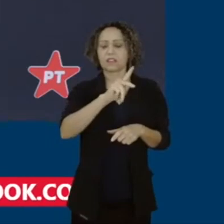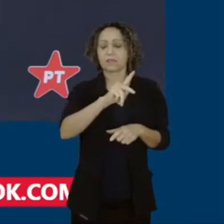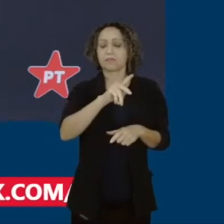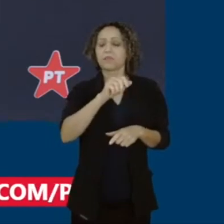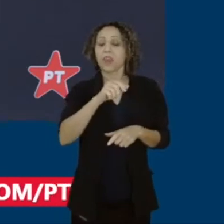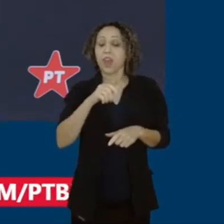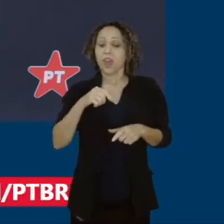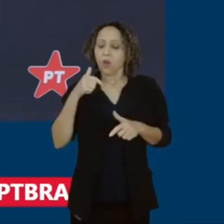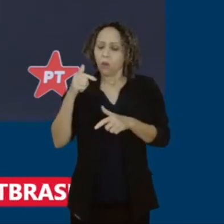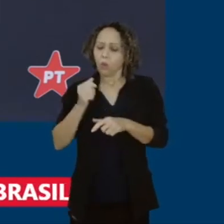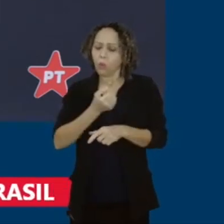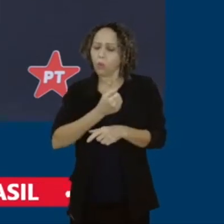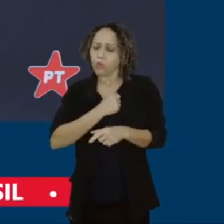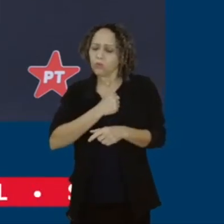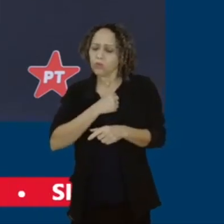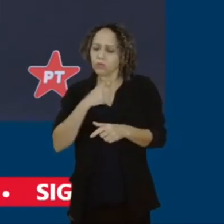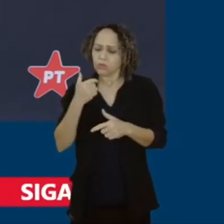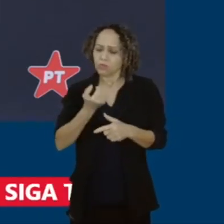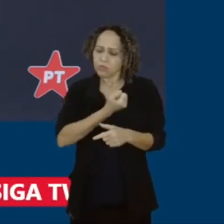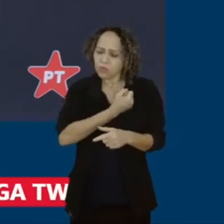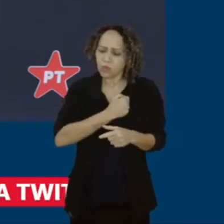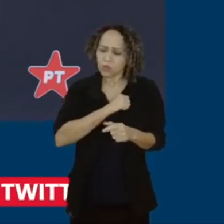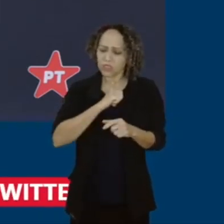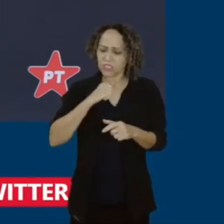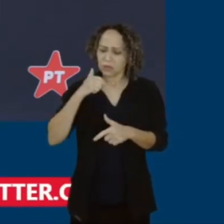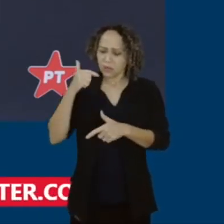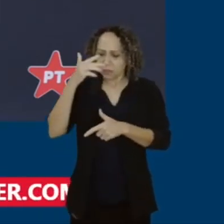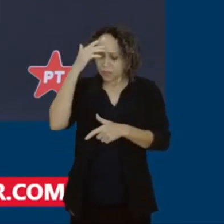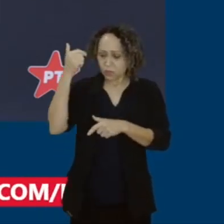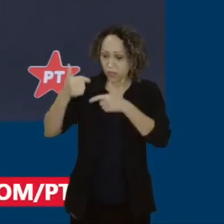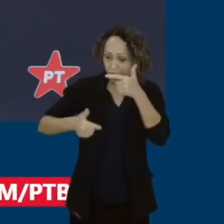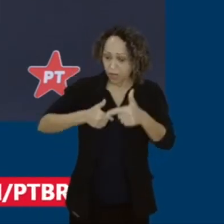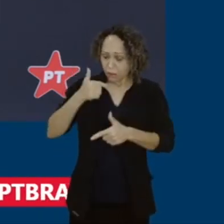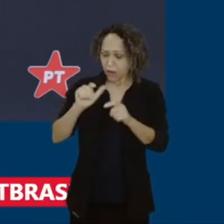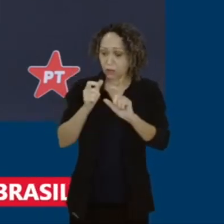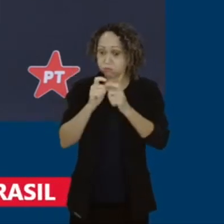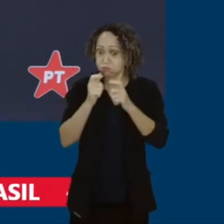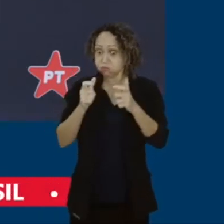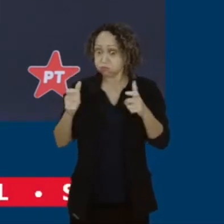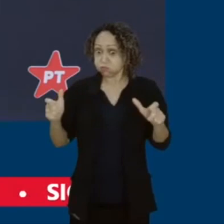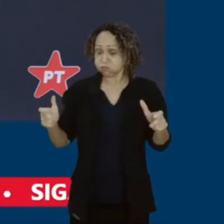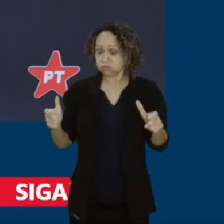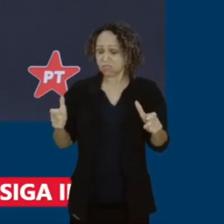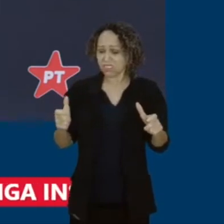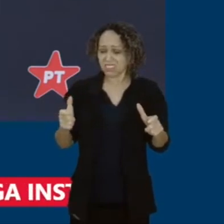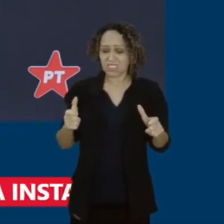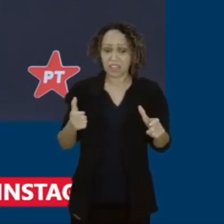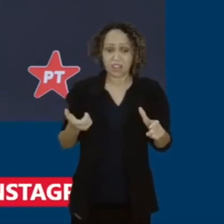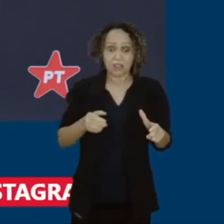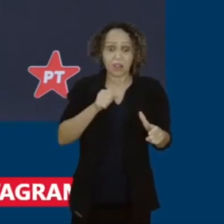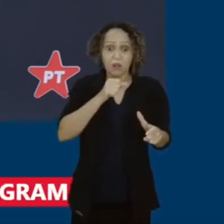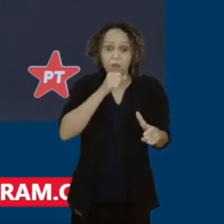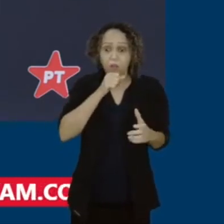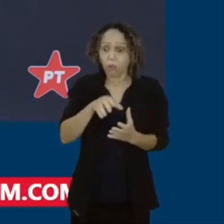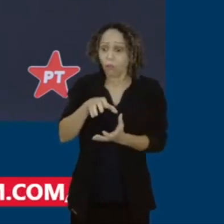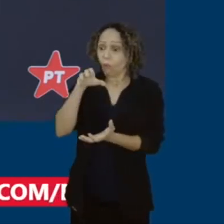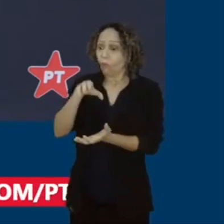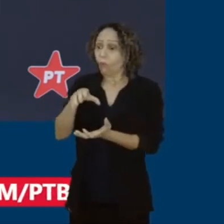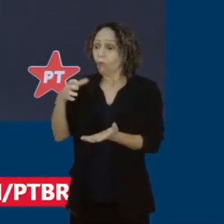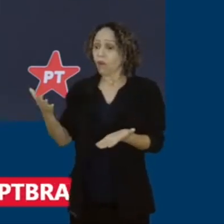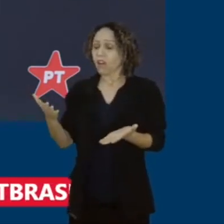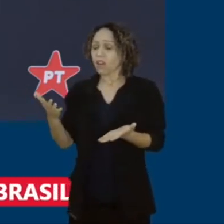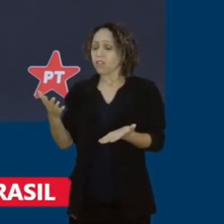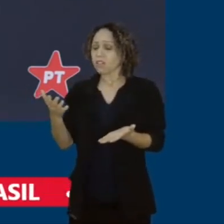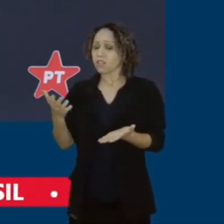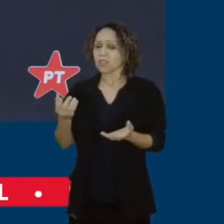só tinham como único capital a sua força de trabalho. Envelheciam e não tinham como sobreviver. Então, o